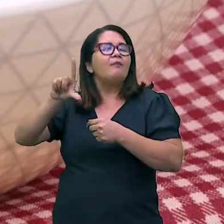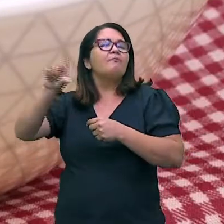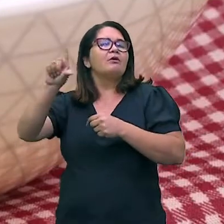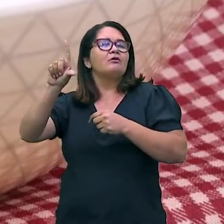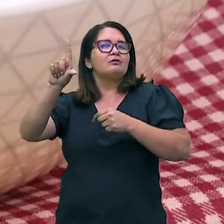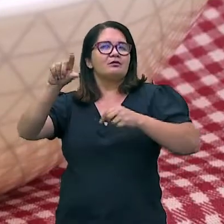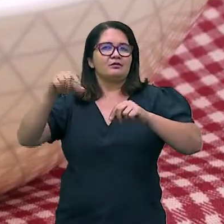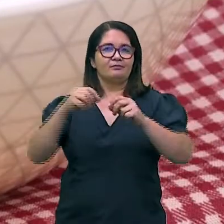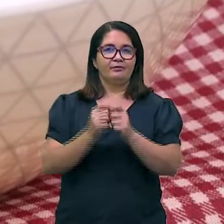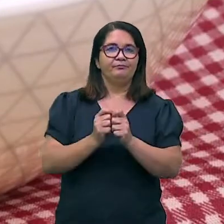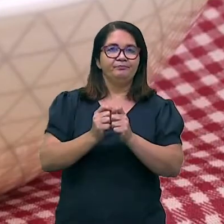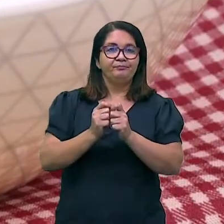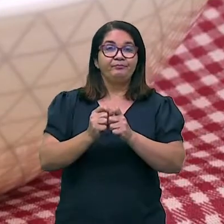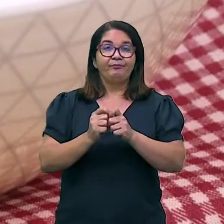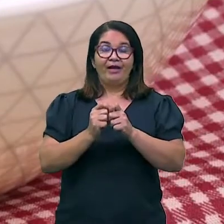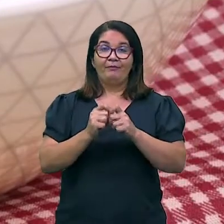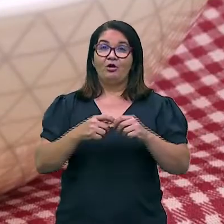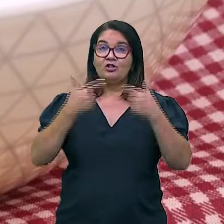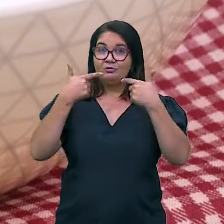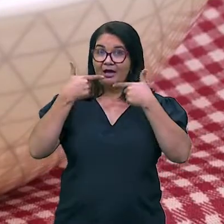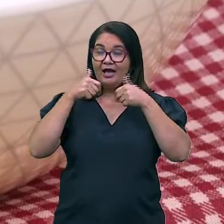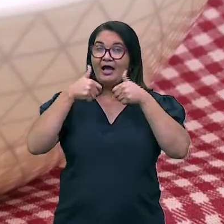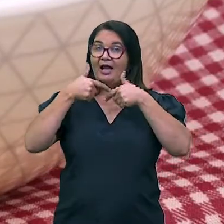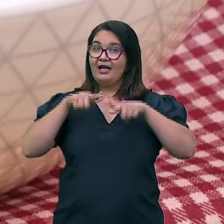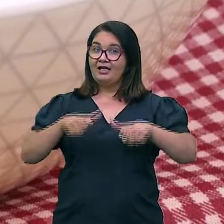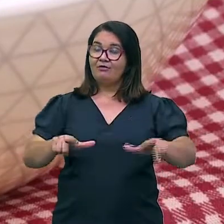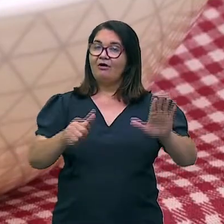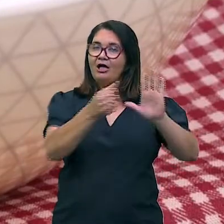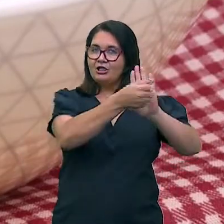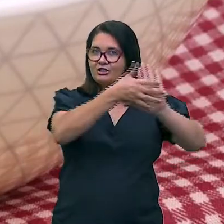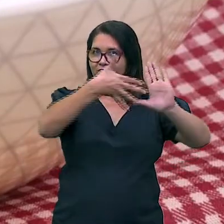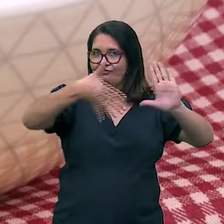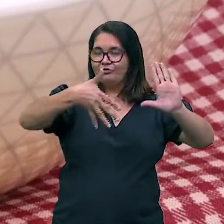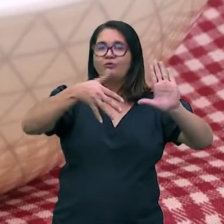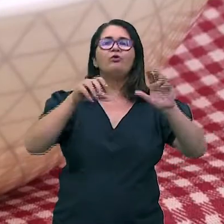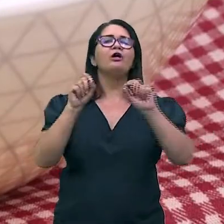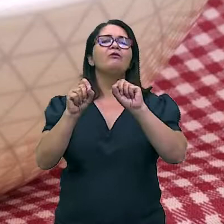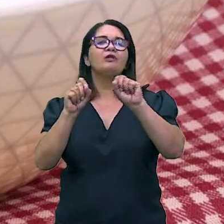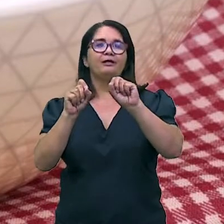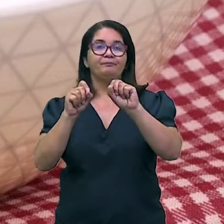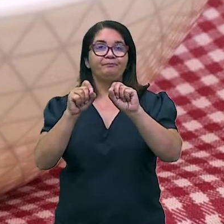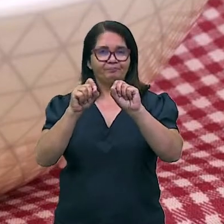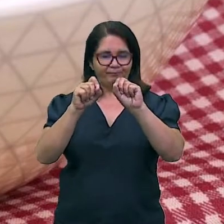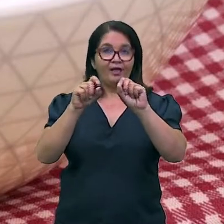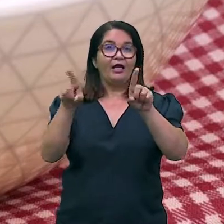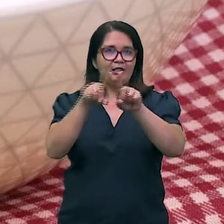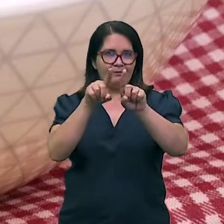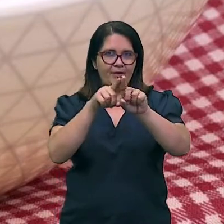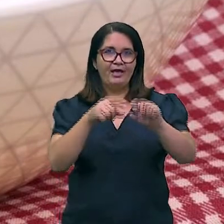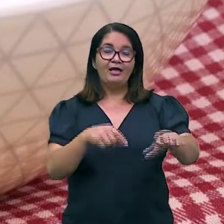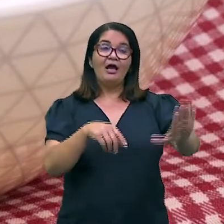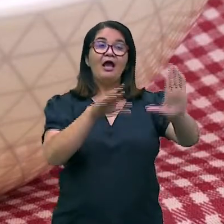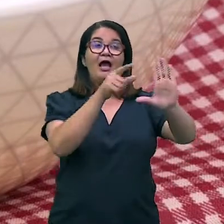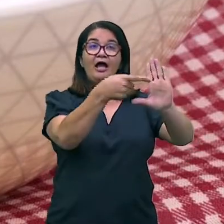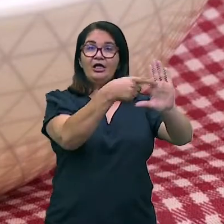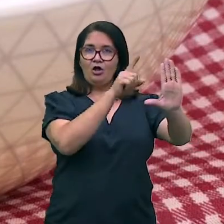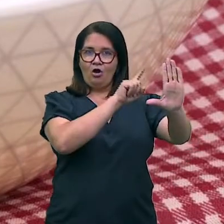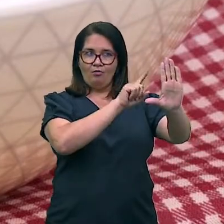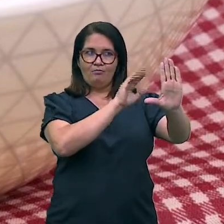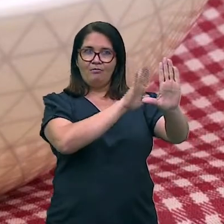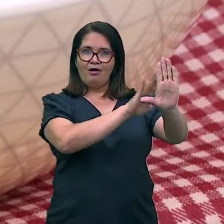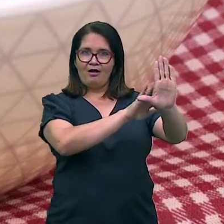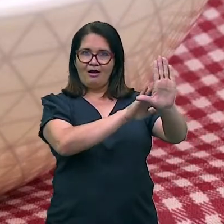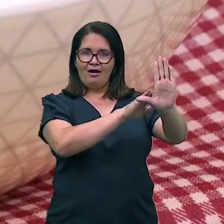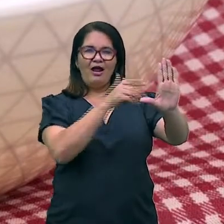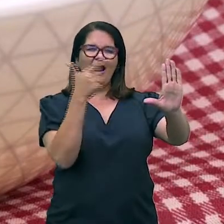é a ironia. A ironia, pessoal, é a representação do contrário daquilo que se